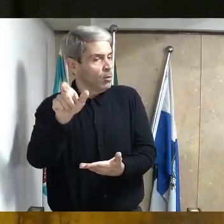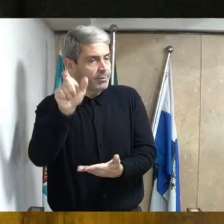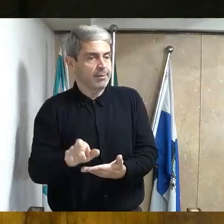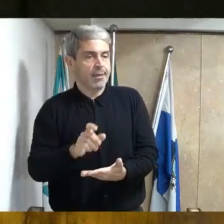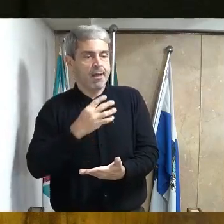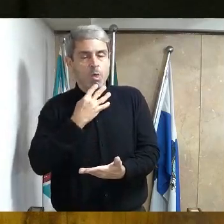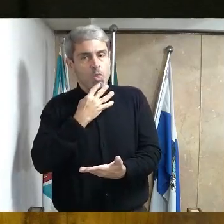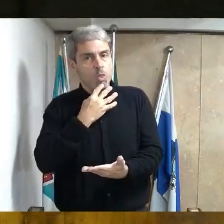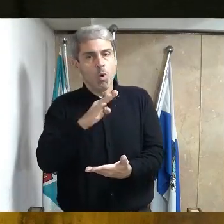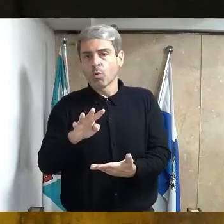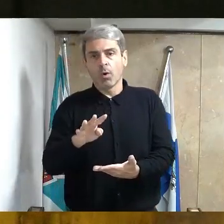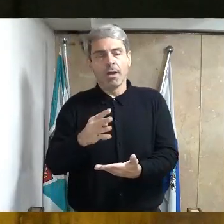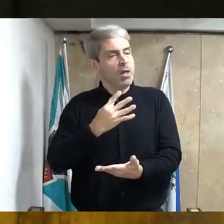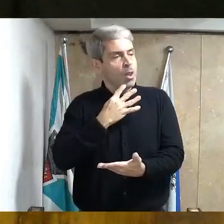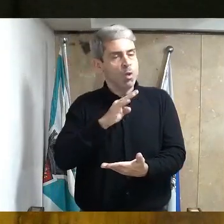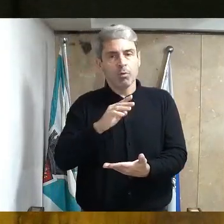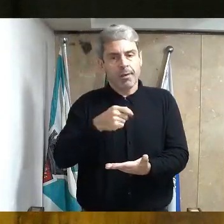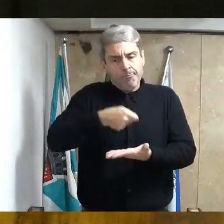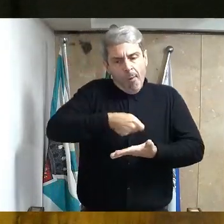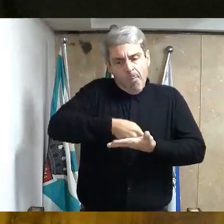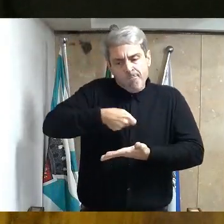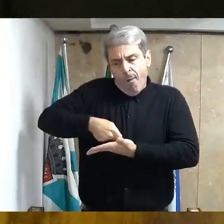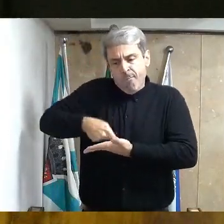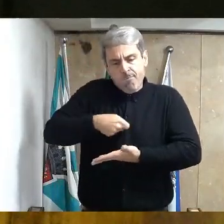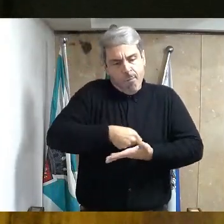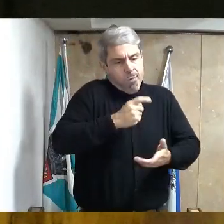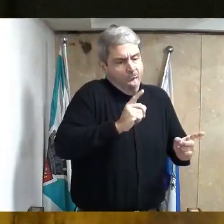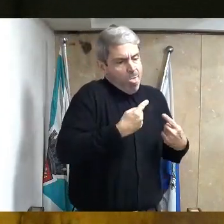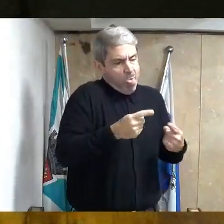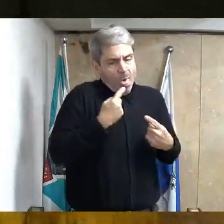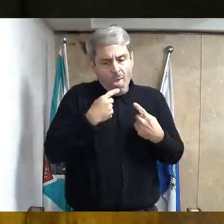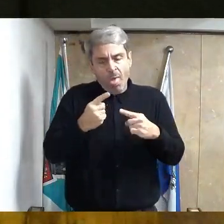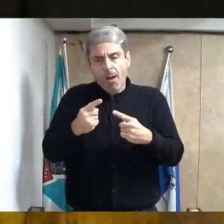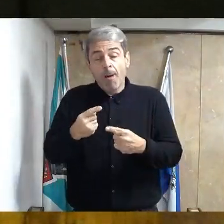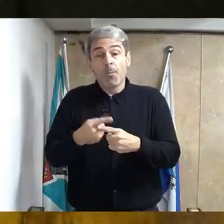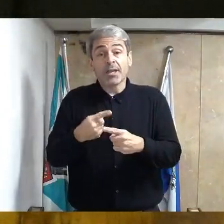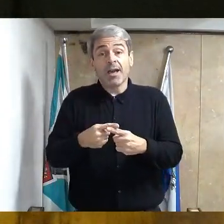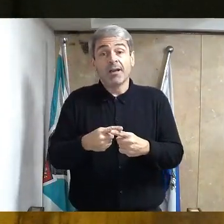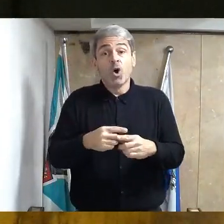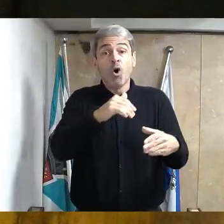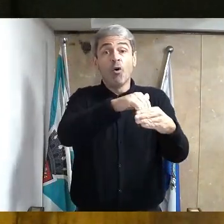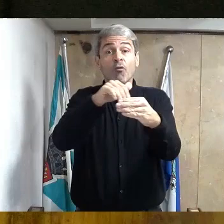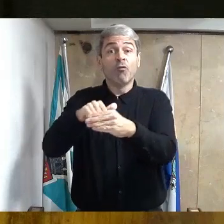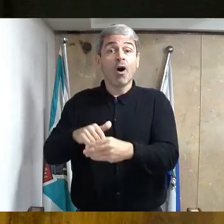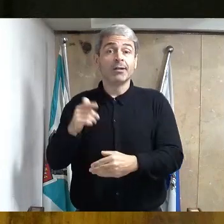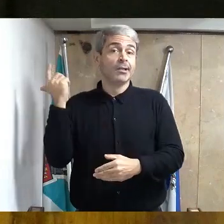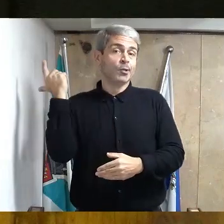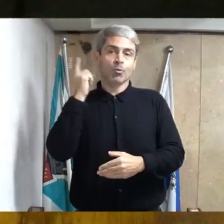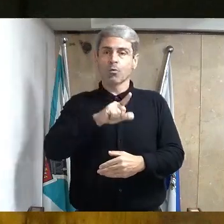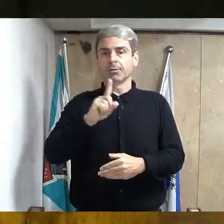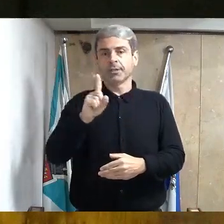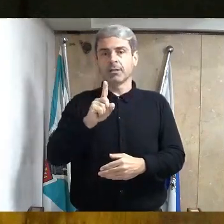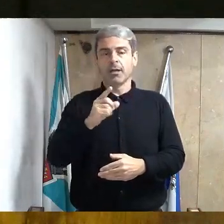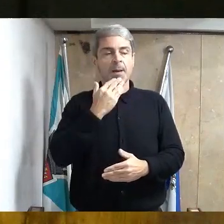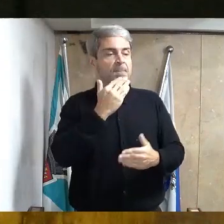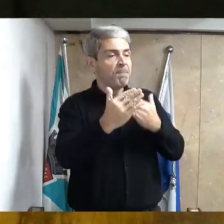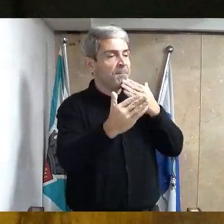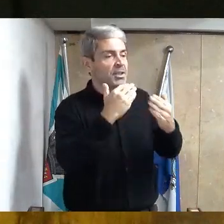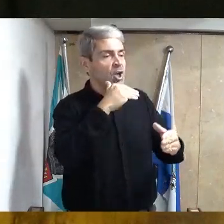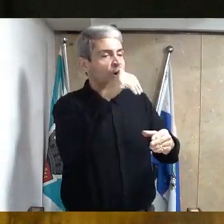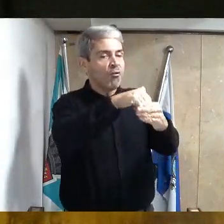ele não sabe como nós somos cobrados na rua, porque ele nunca disputou um voto, ele não sabe o que é pedir um voto na rua. Então